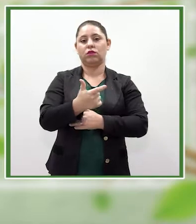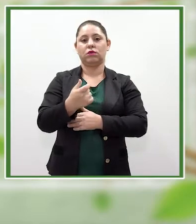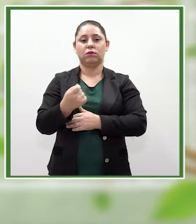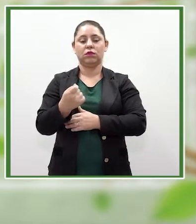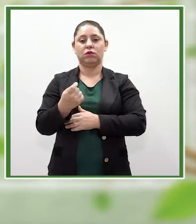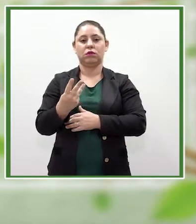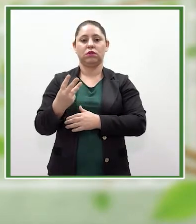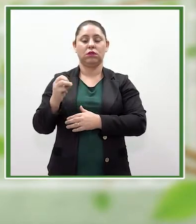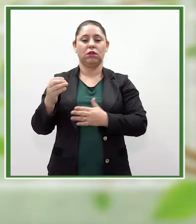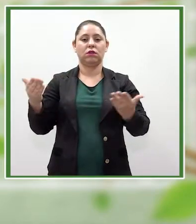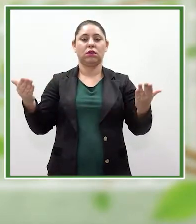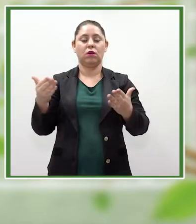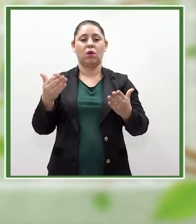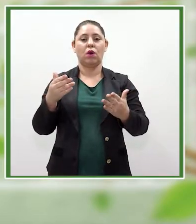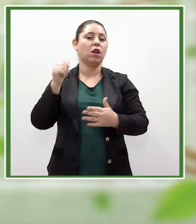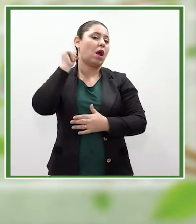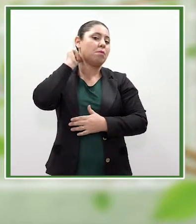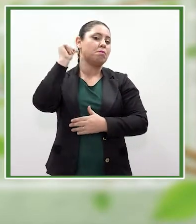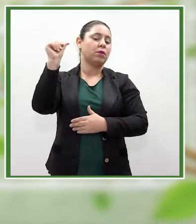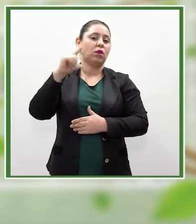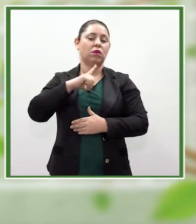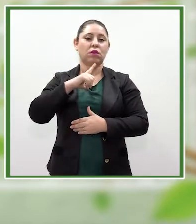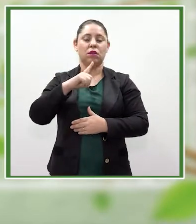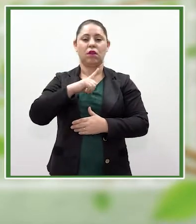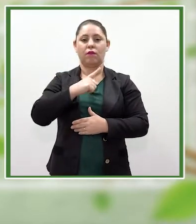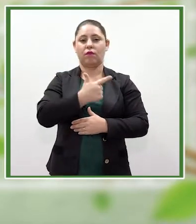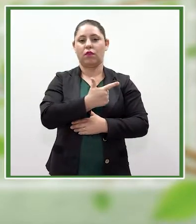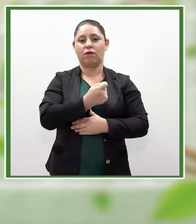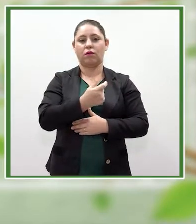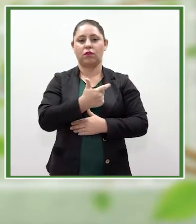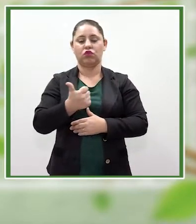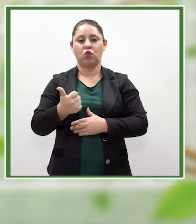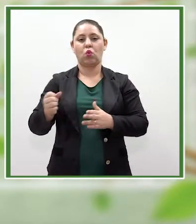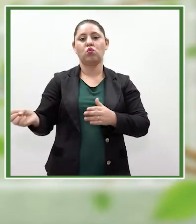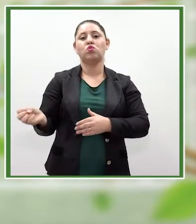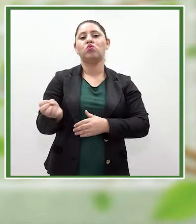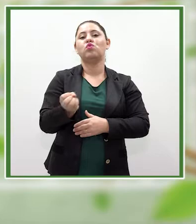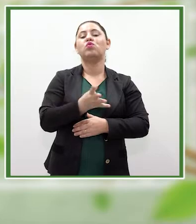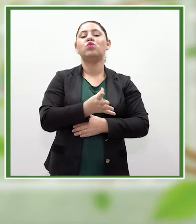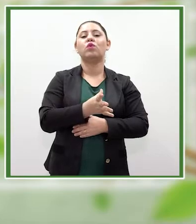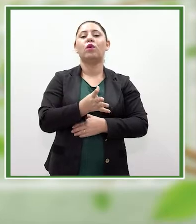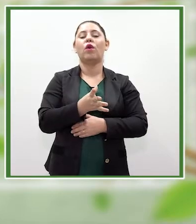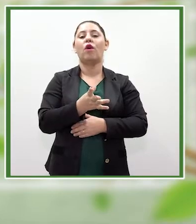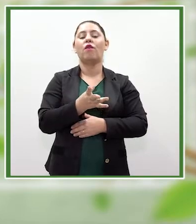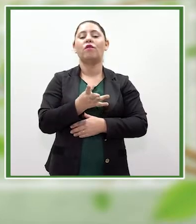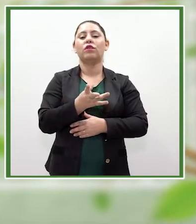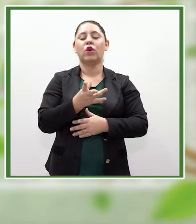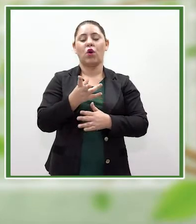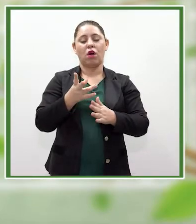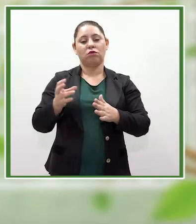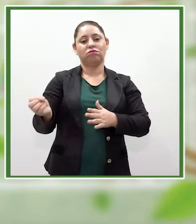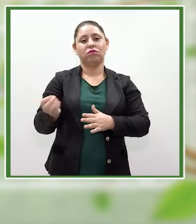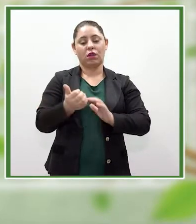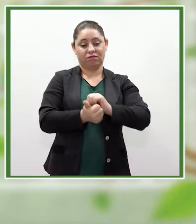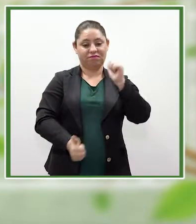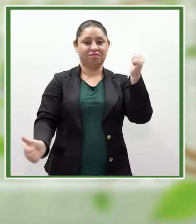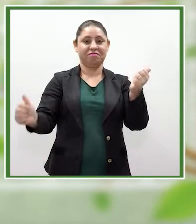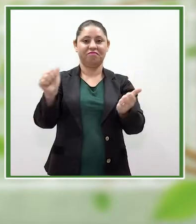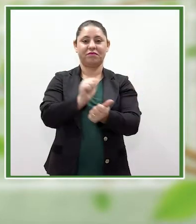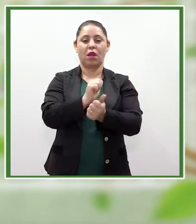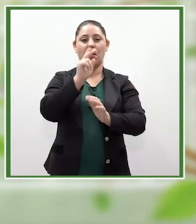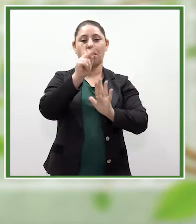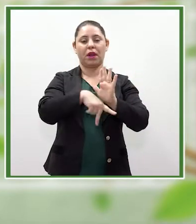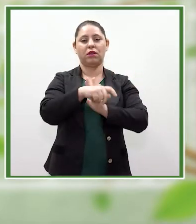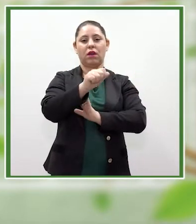para contextualizar o Mato Grosso do Sul, né, com relação às suas emissões, esses dados são de